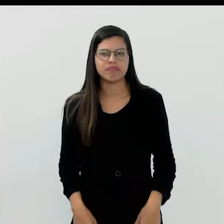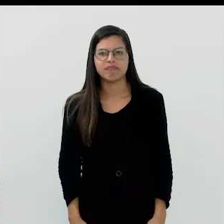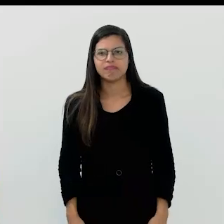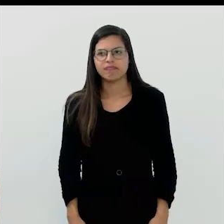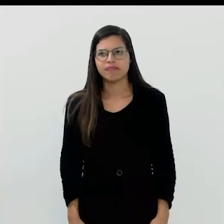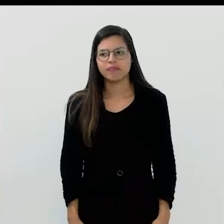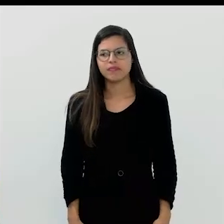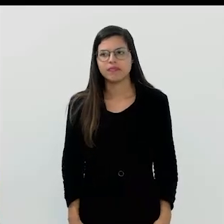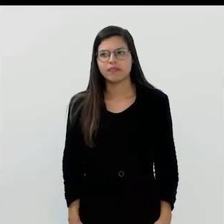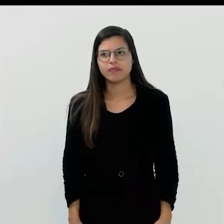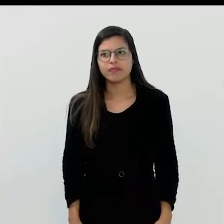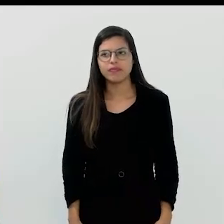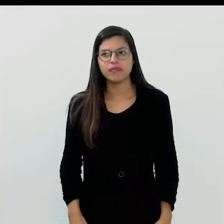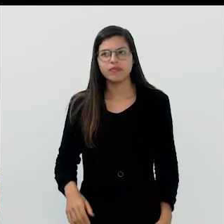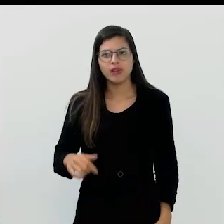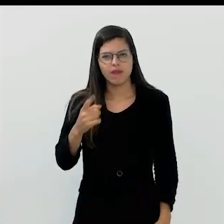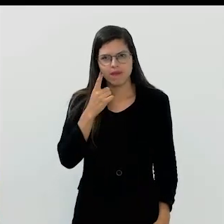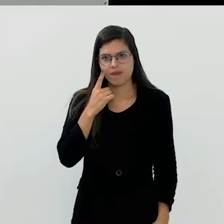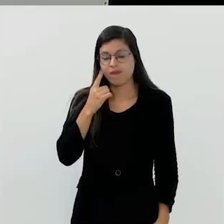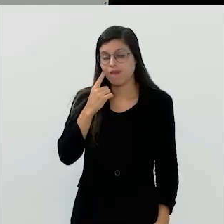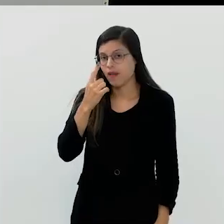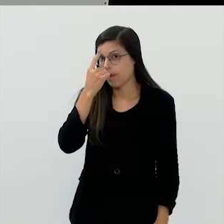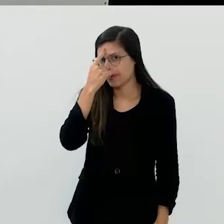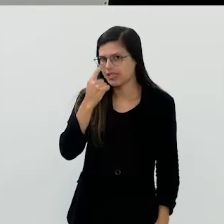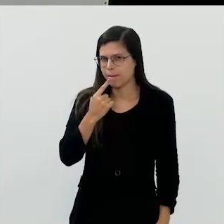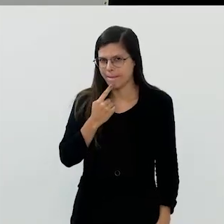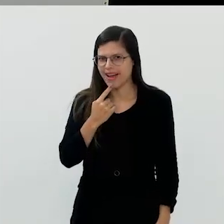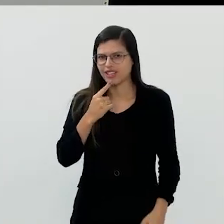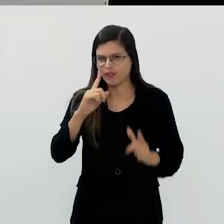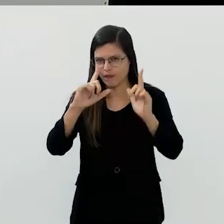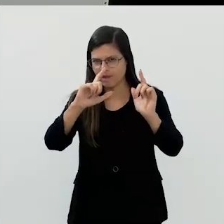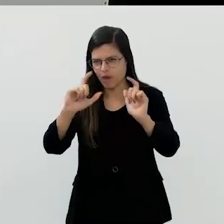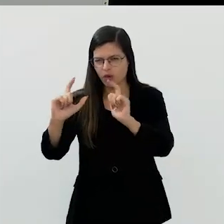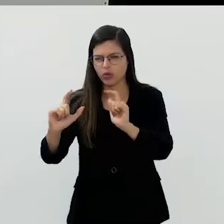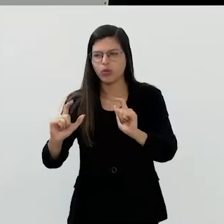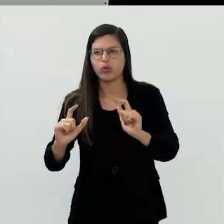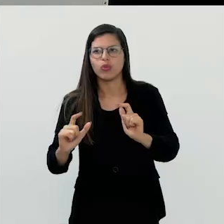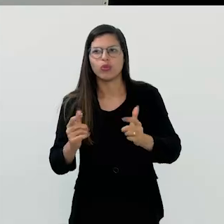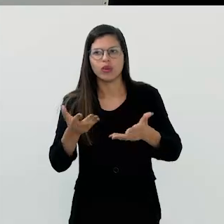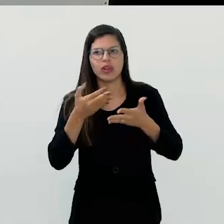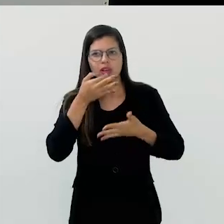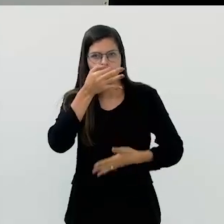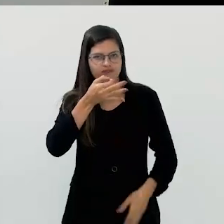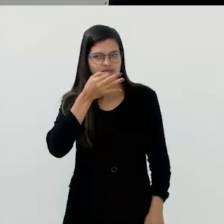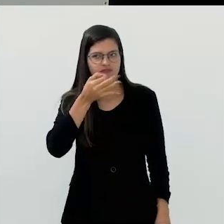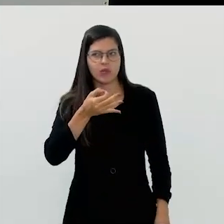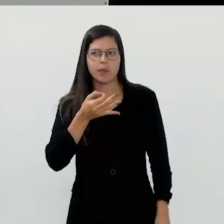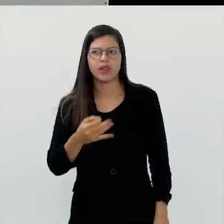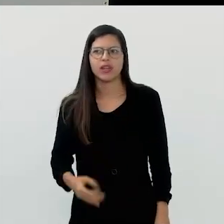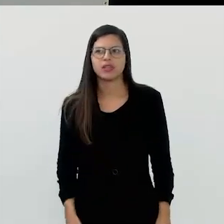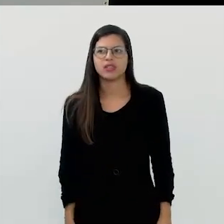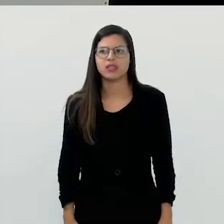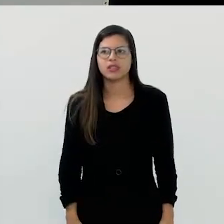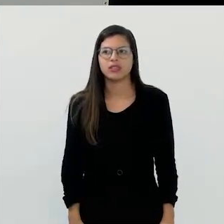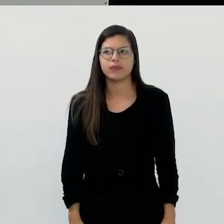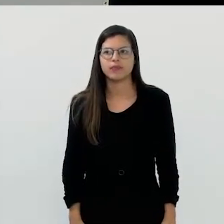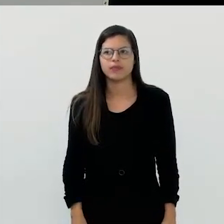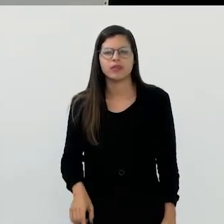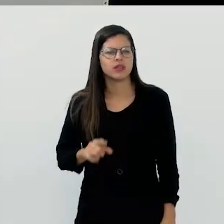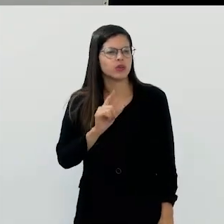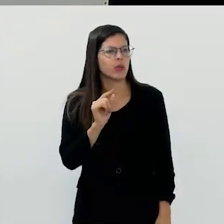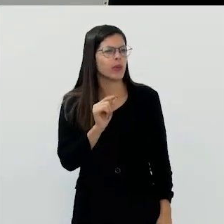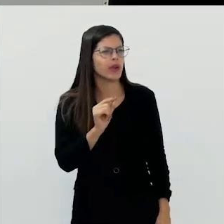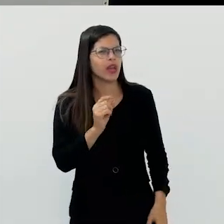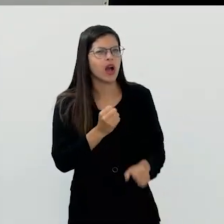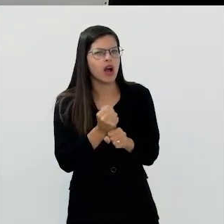carnaval. Alex, vamos ver umas fotos? Vamos ver sim. Ver umas fotos, eu queria que você comentasse. Esse